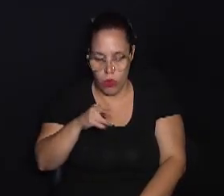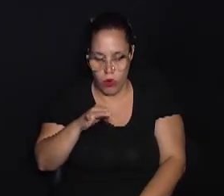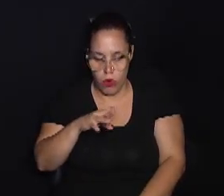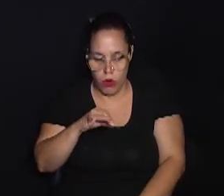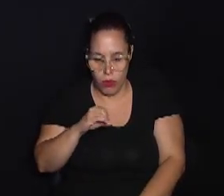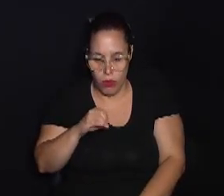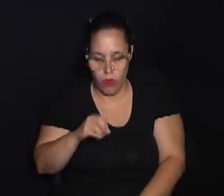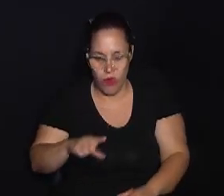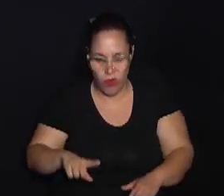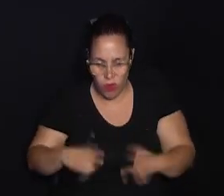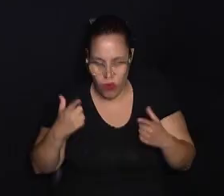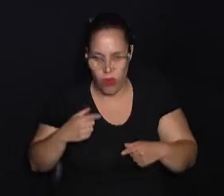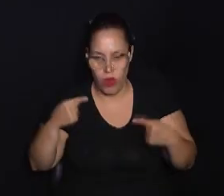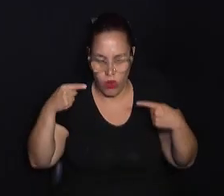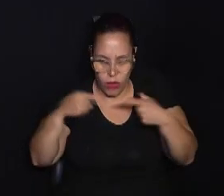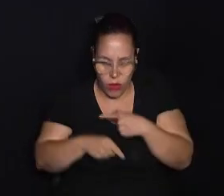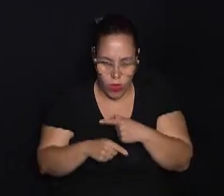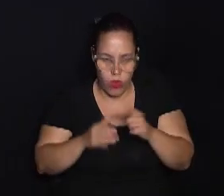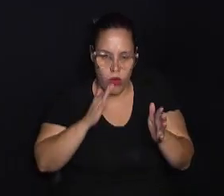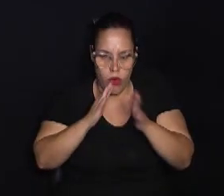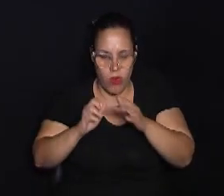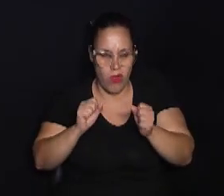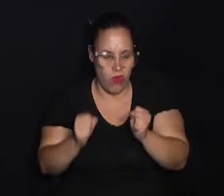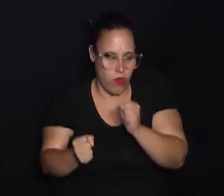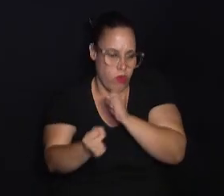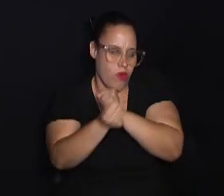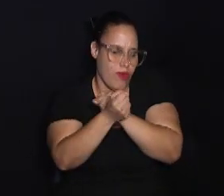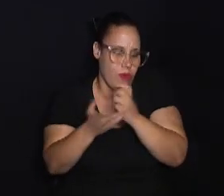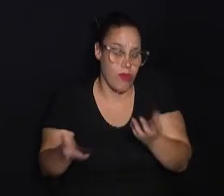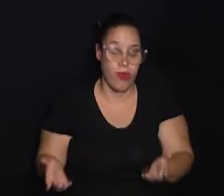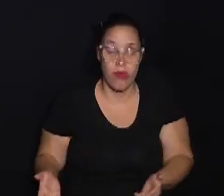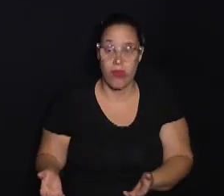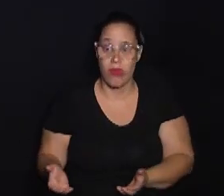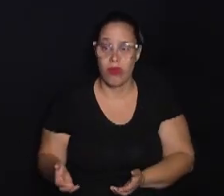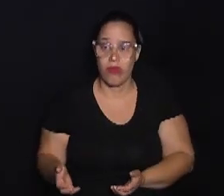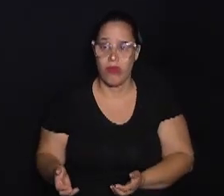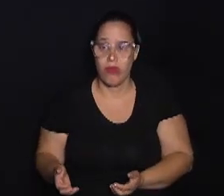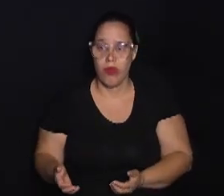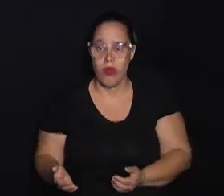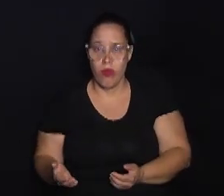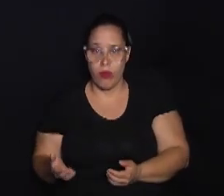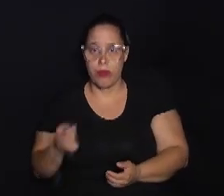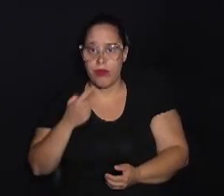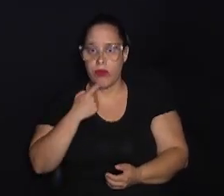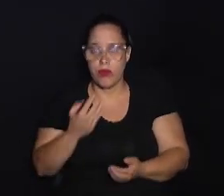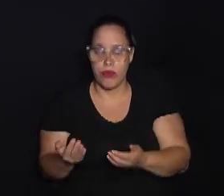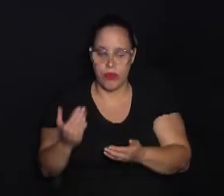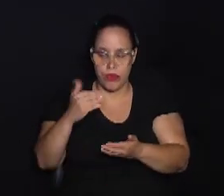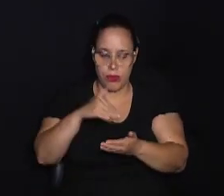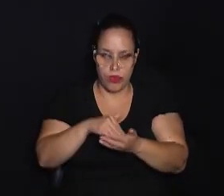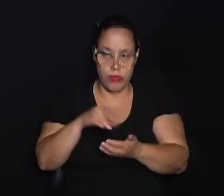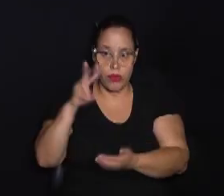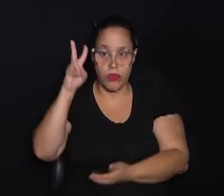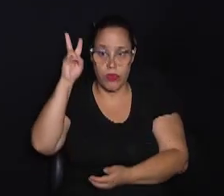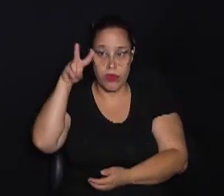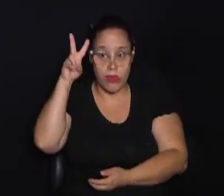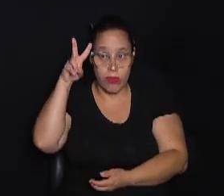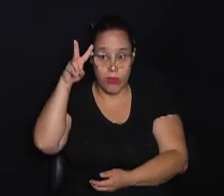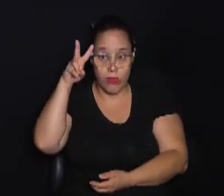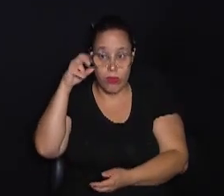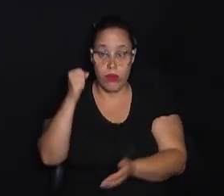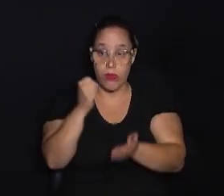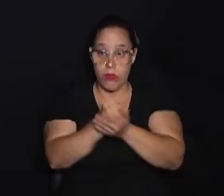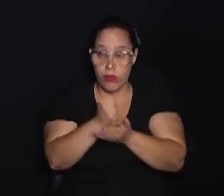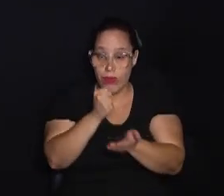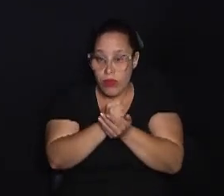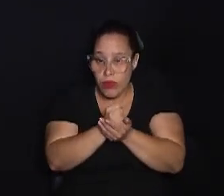lutador contra o período de escravização. Então Campinas traz na sua história, né, esse marco